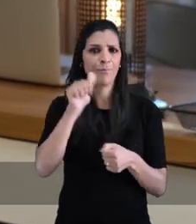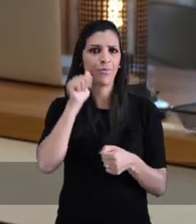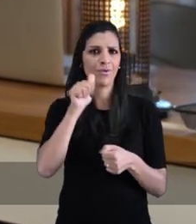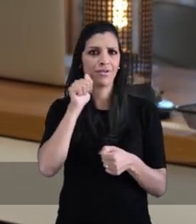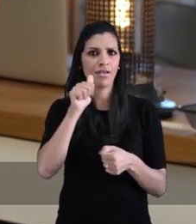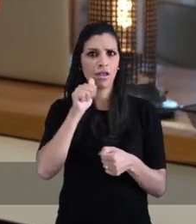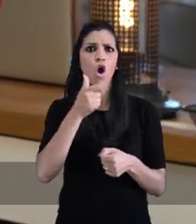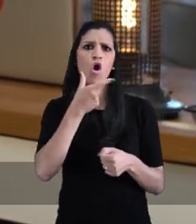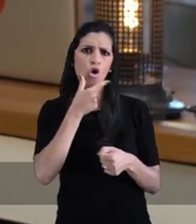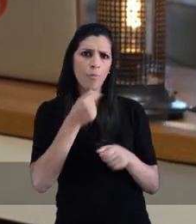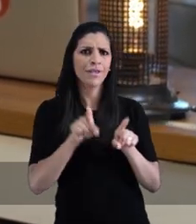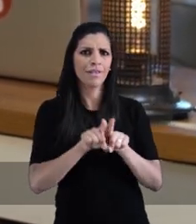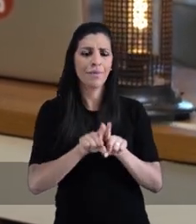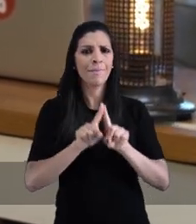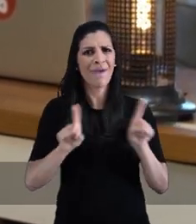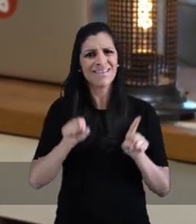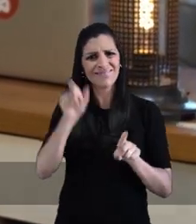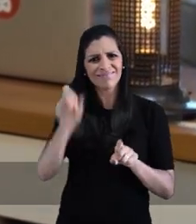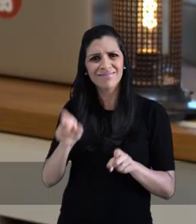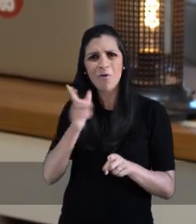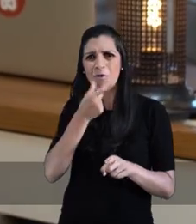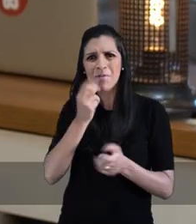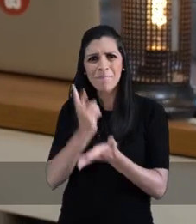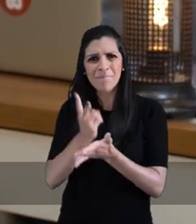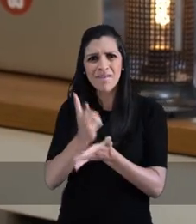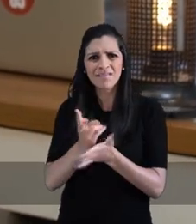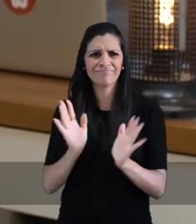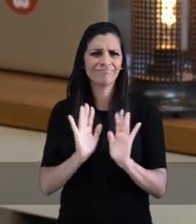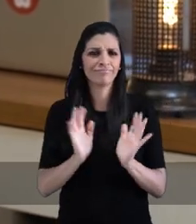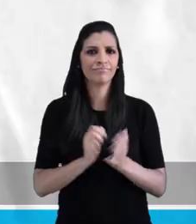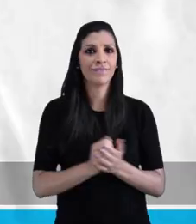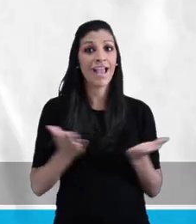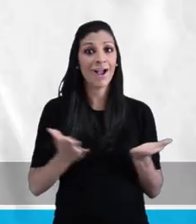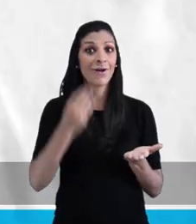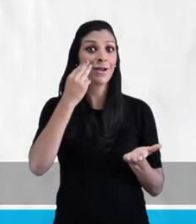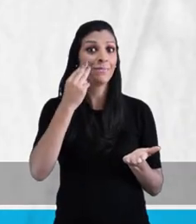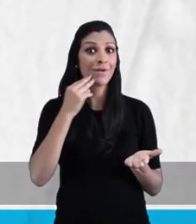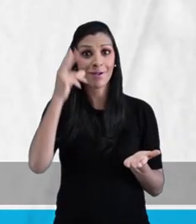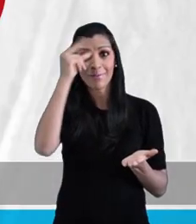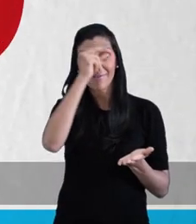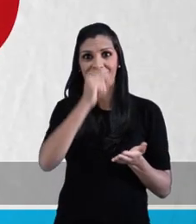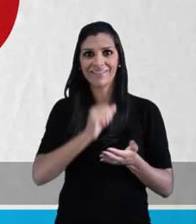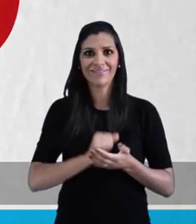por mulheres e por homens, mas não por esses homens do acordão. Agora é Manuela prefeita.